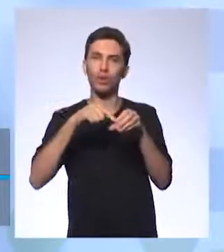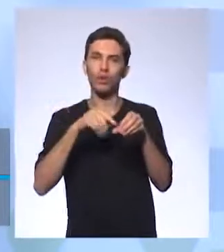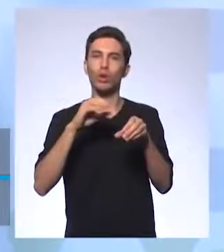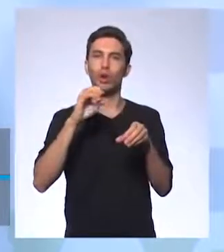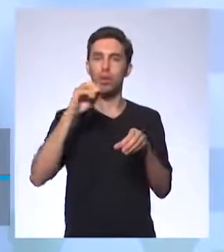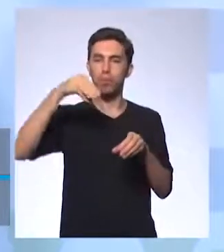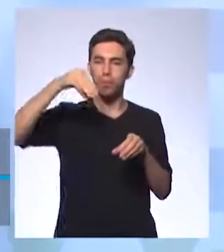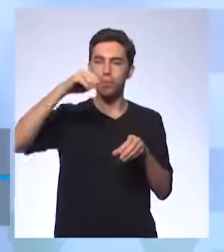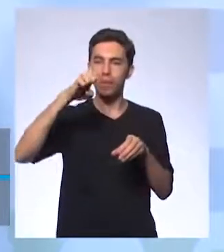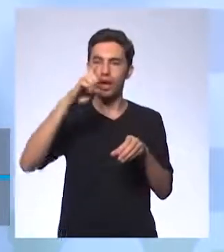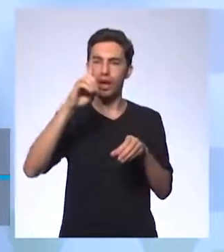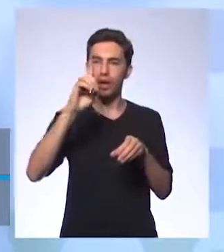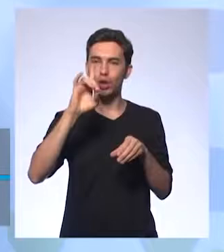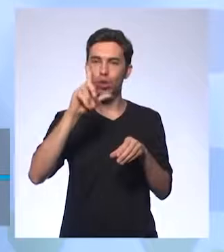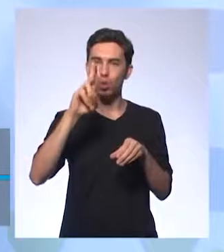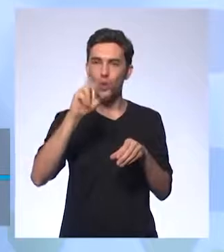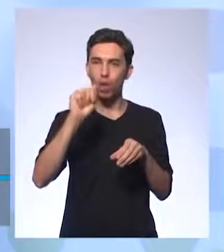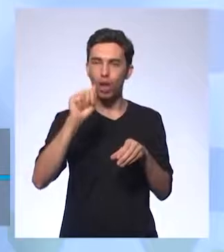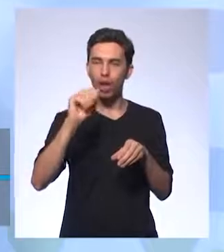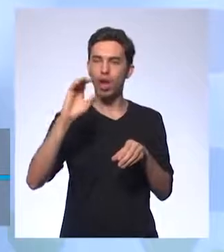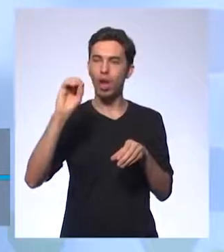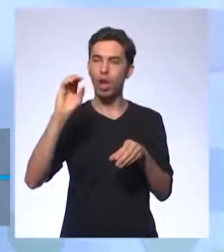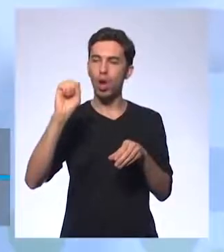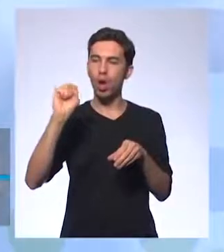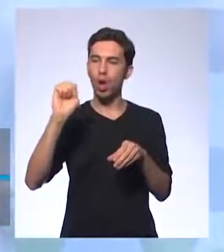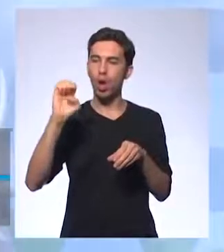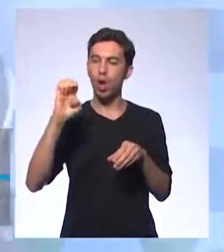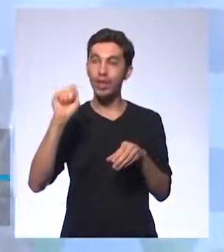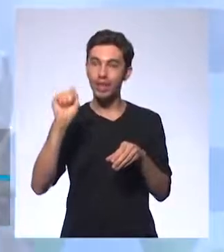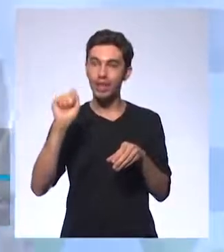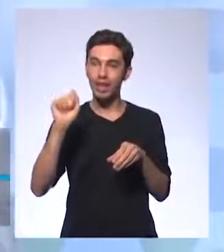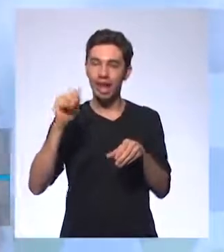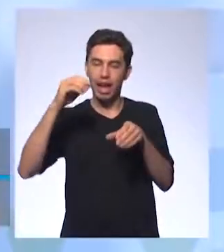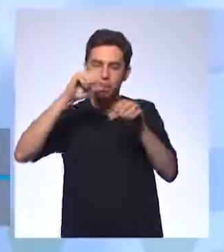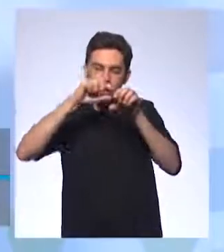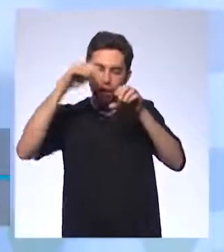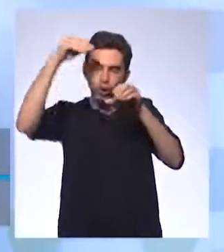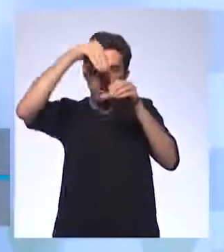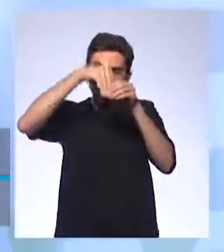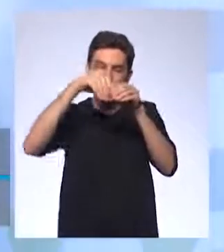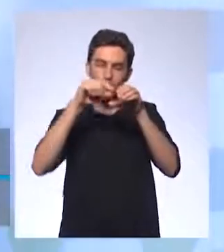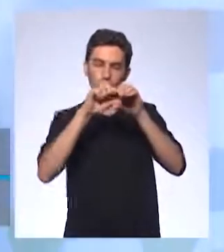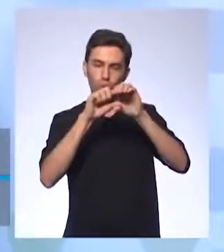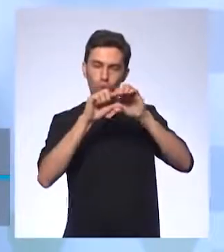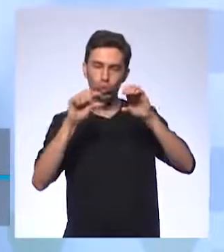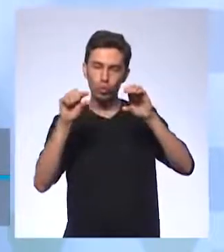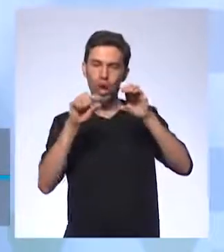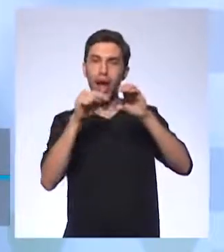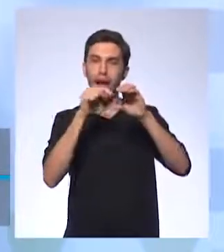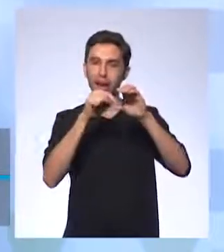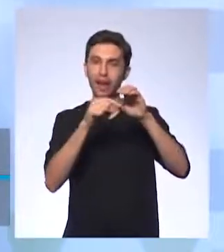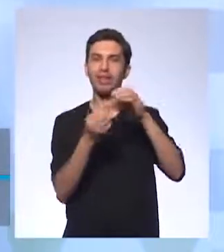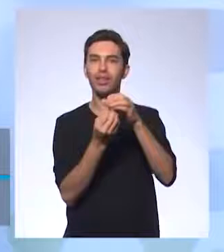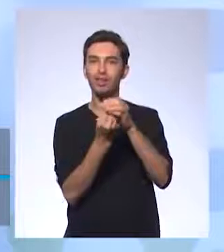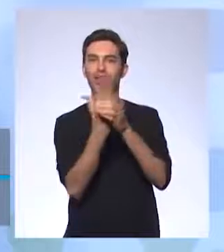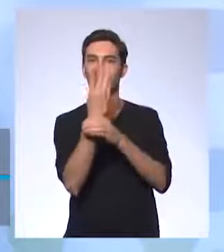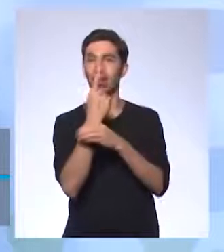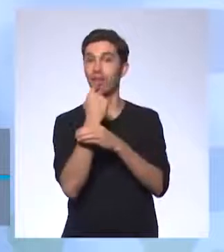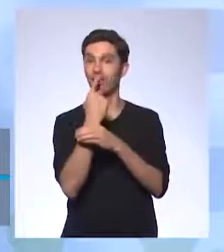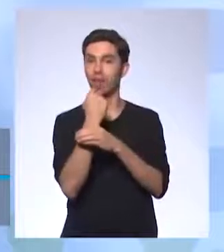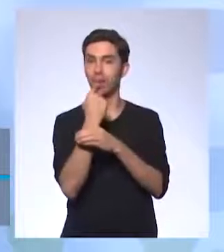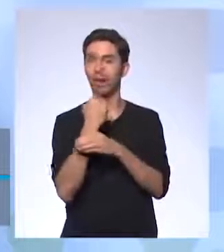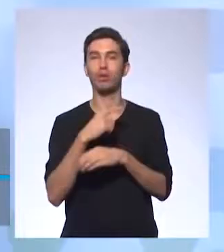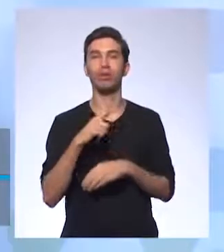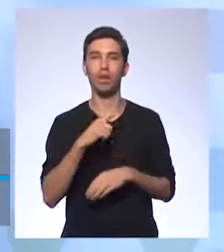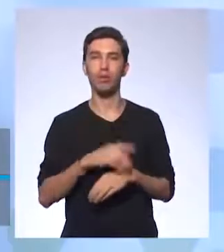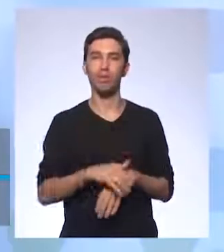no osso, e aquele centrinho do osso ali, né? Eu sempre gosto de dar o exemplo do franguinho. Quando a gente come frango, né? Se você comer uma coxa de